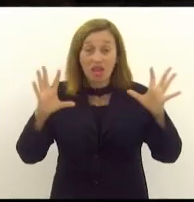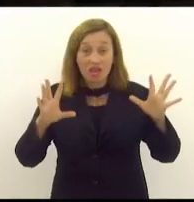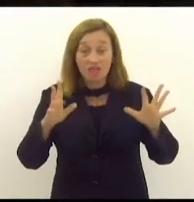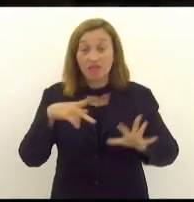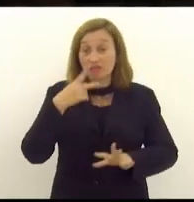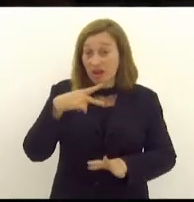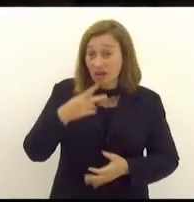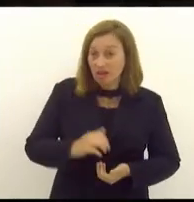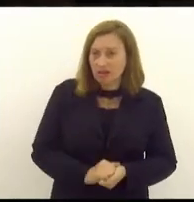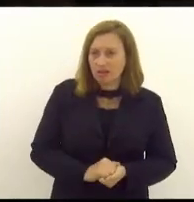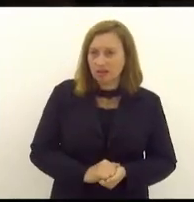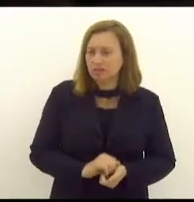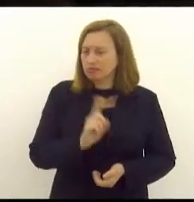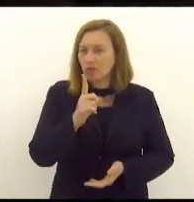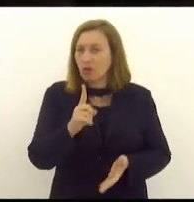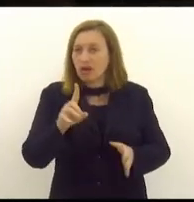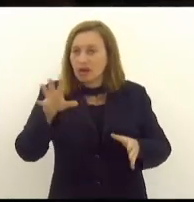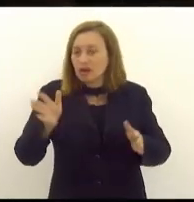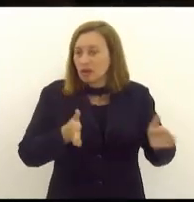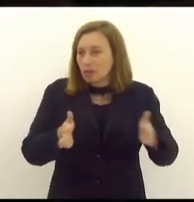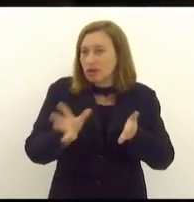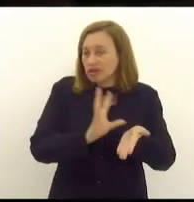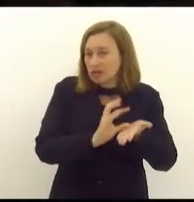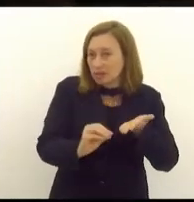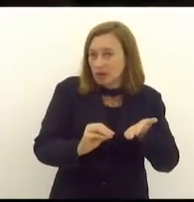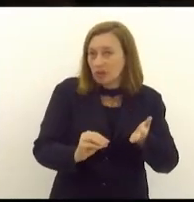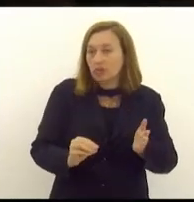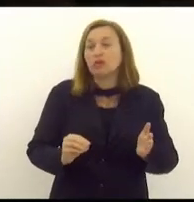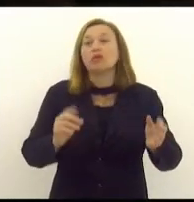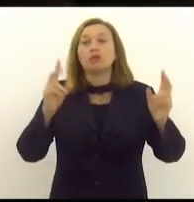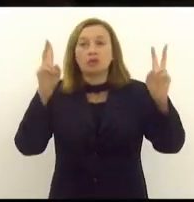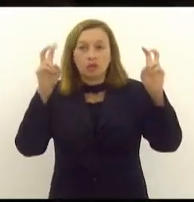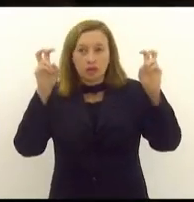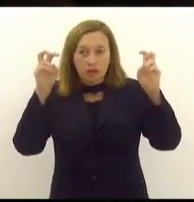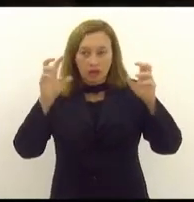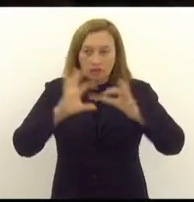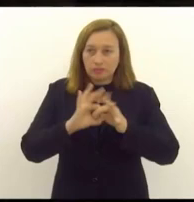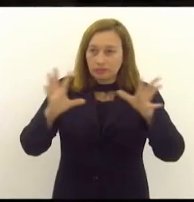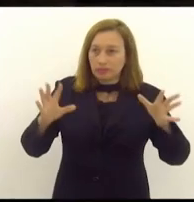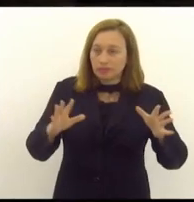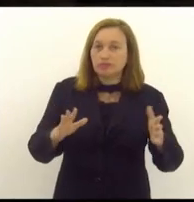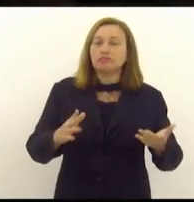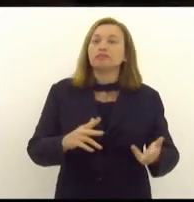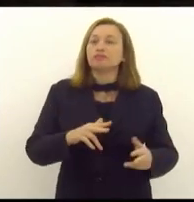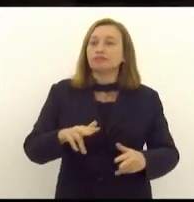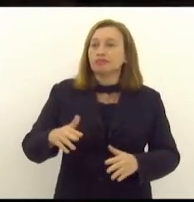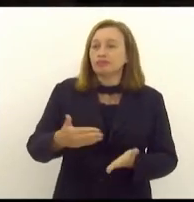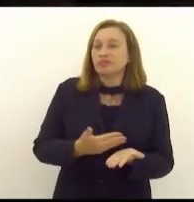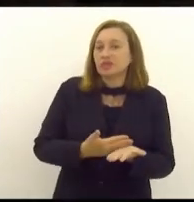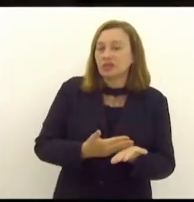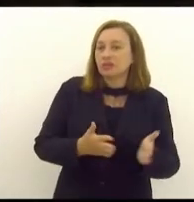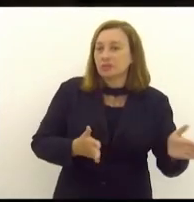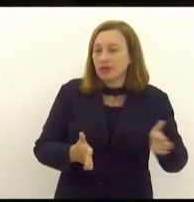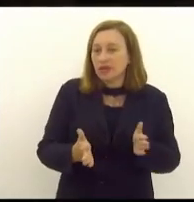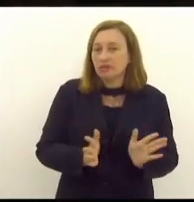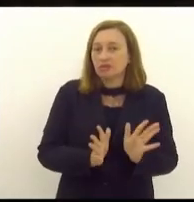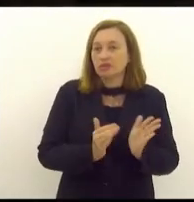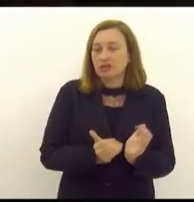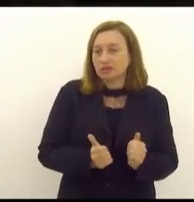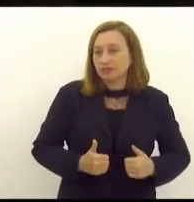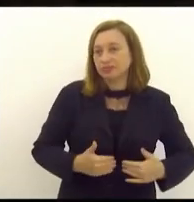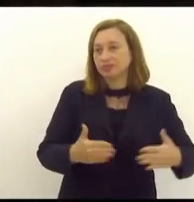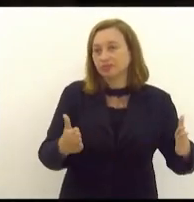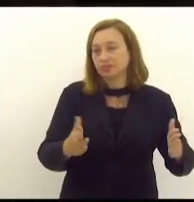não é na pauta tema livre para falar é no expediente Inicial e no expediente final